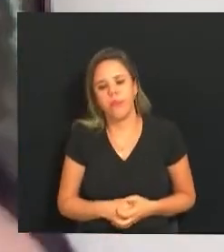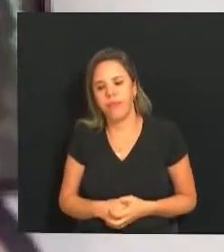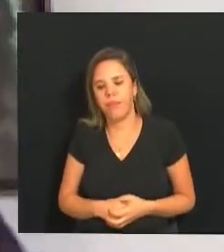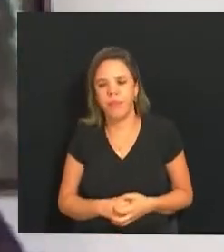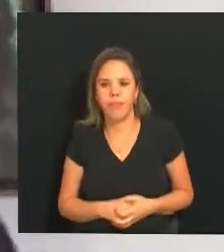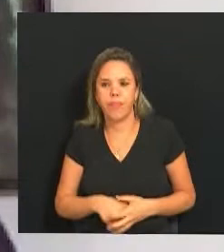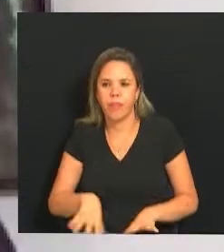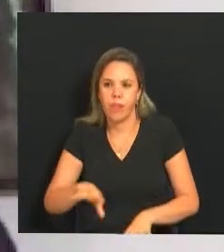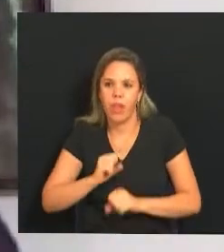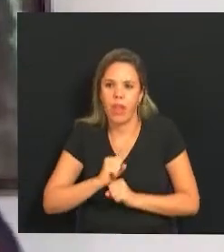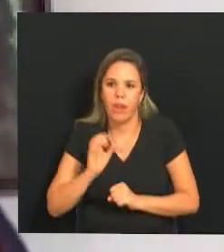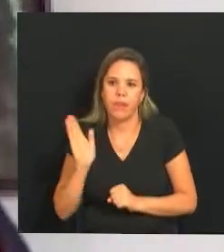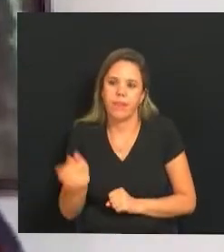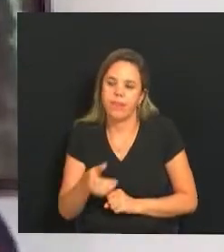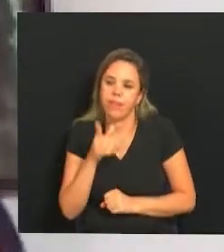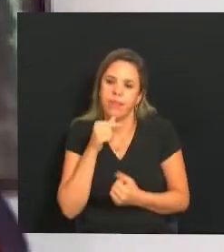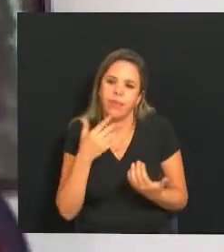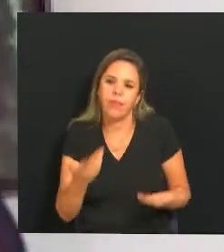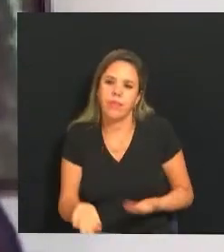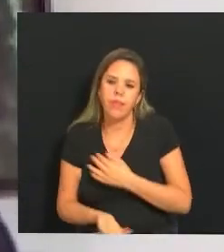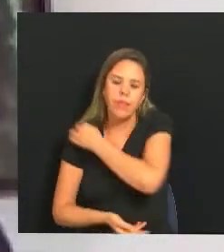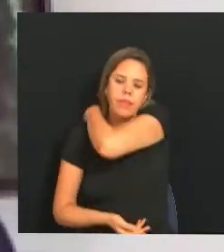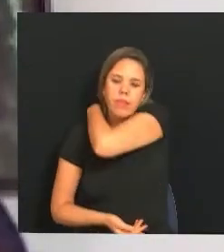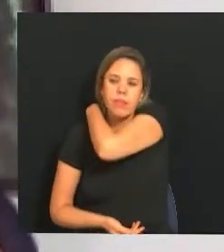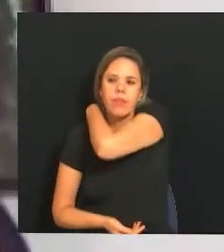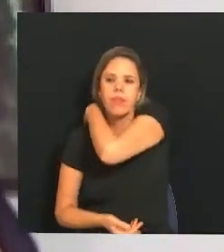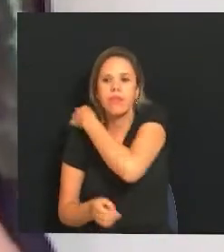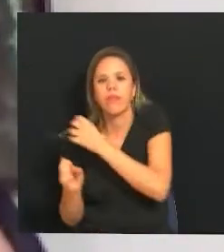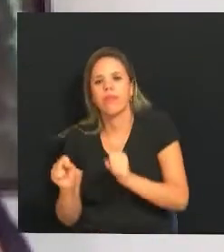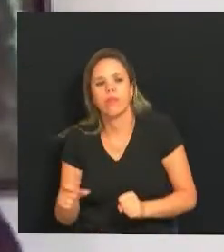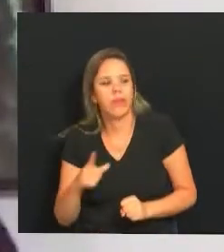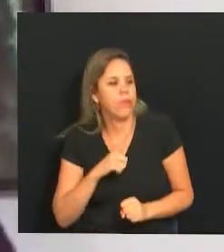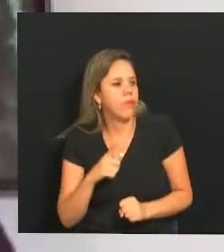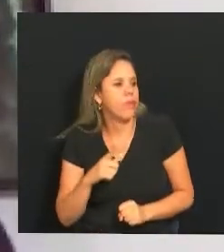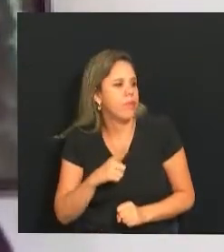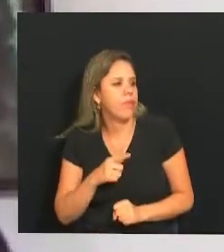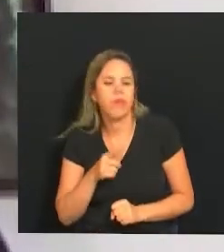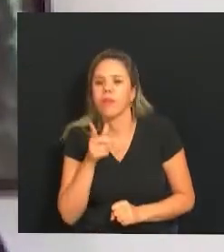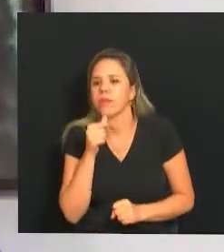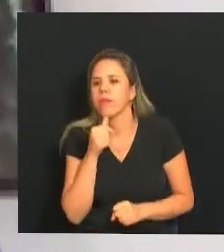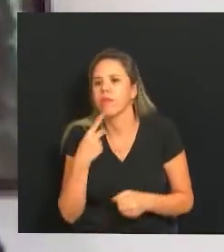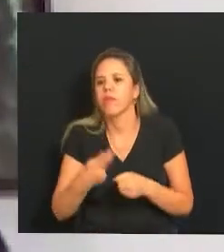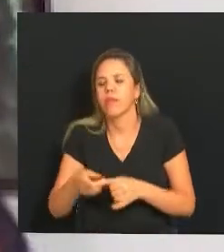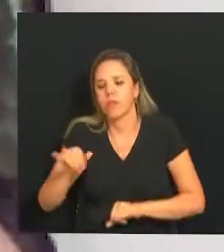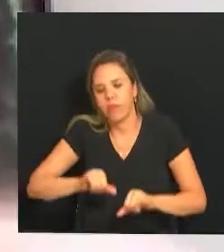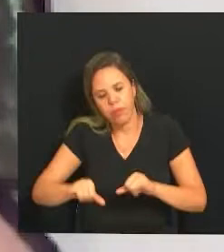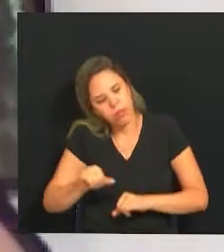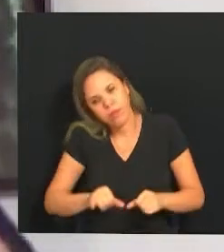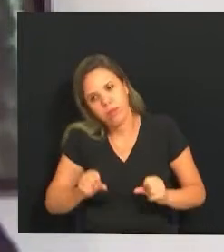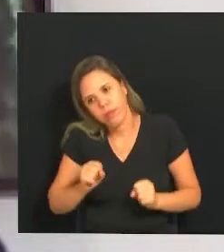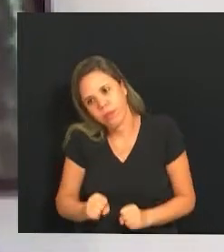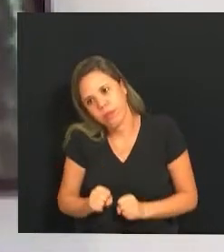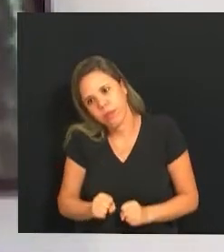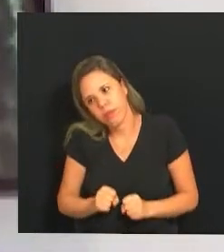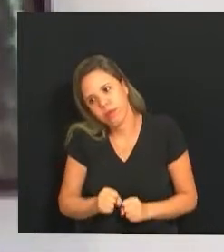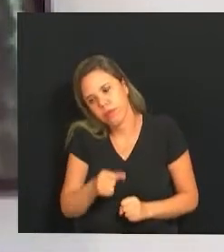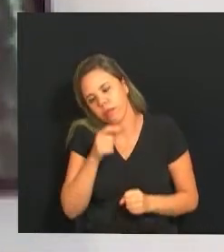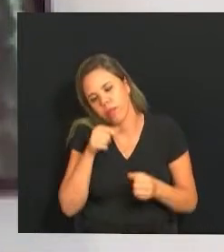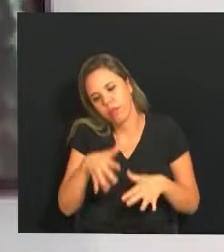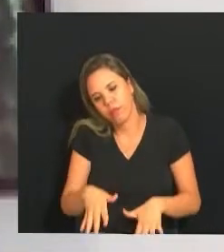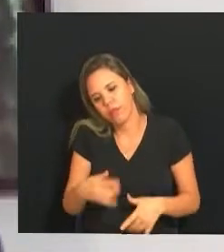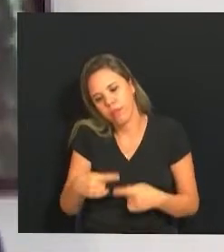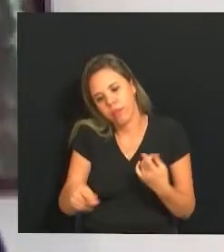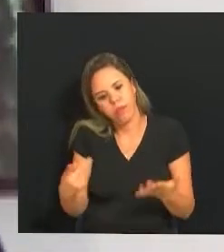questão de contaminação de água, né, você pode ter ali derramamento de produtos químicos, algum despejo